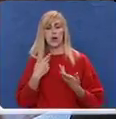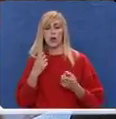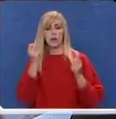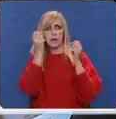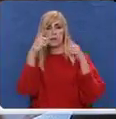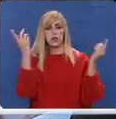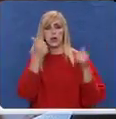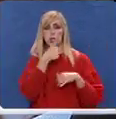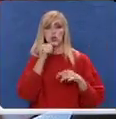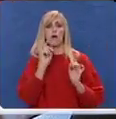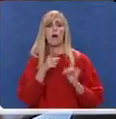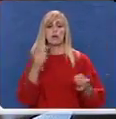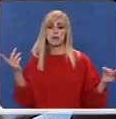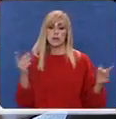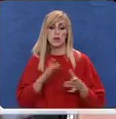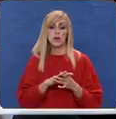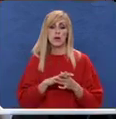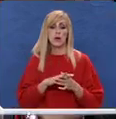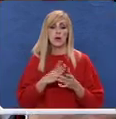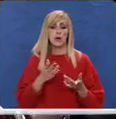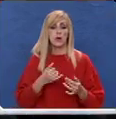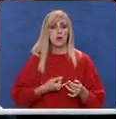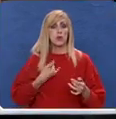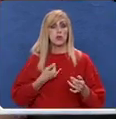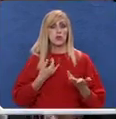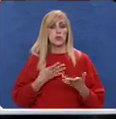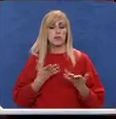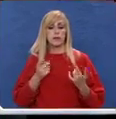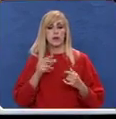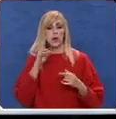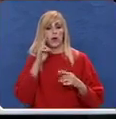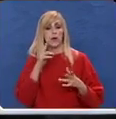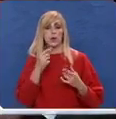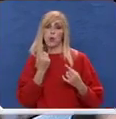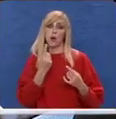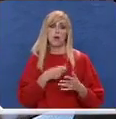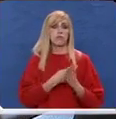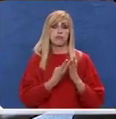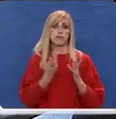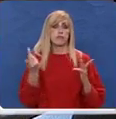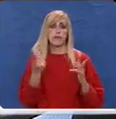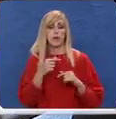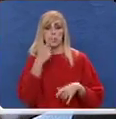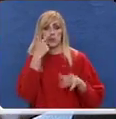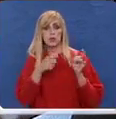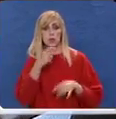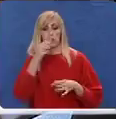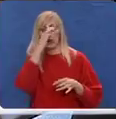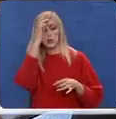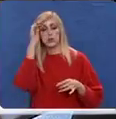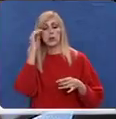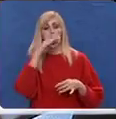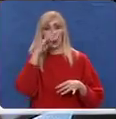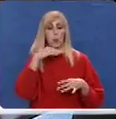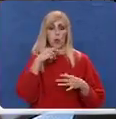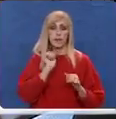frio sofreu a droga o susto que opinou ver uma ou várias pessoas seja lá o que for no quarto o